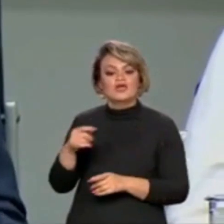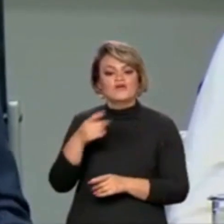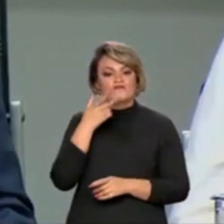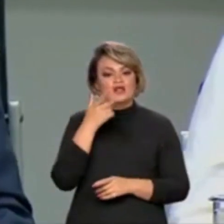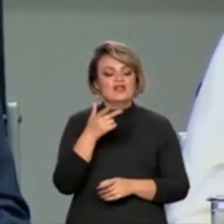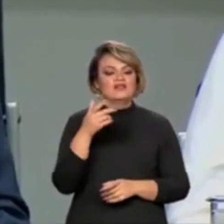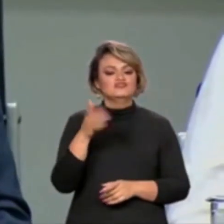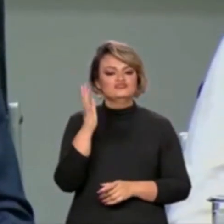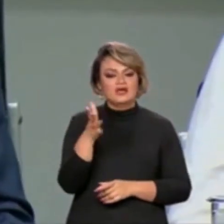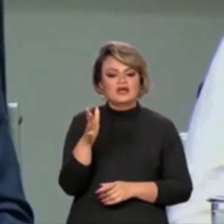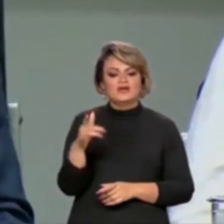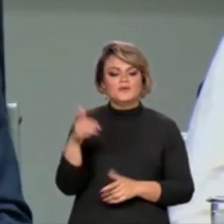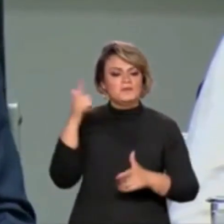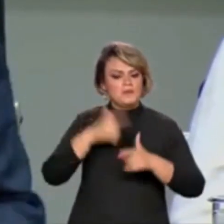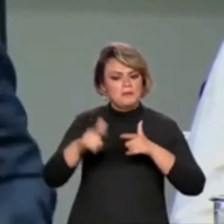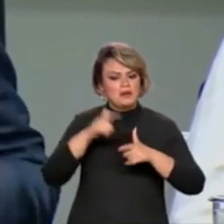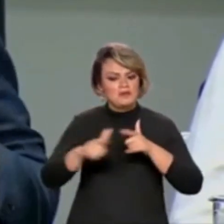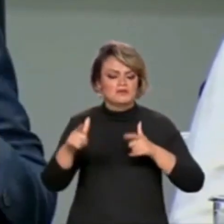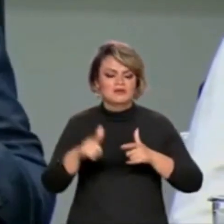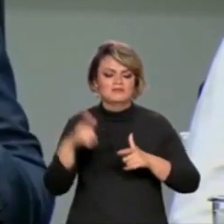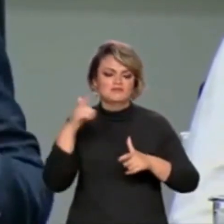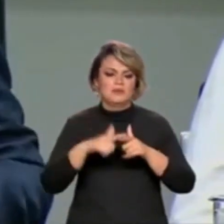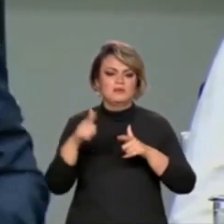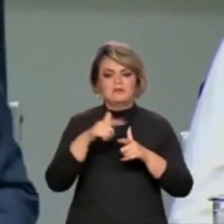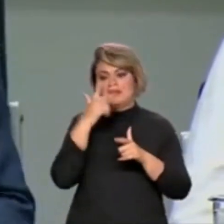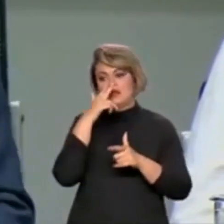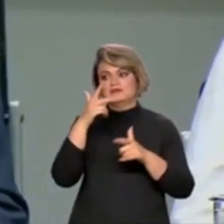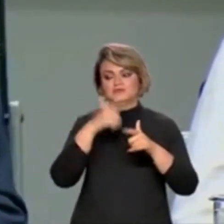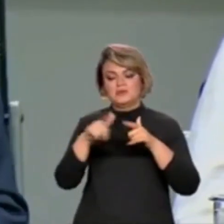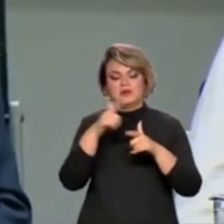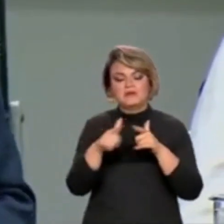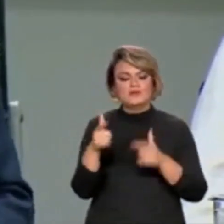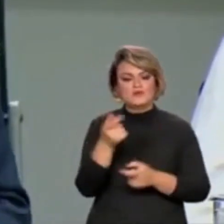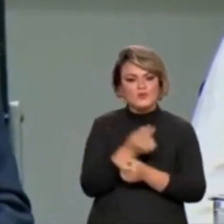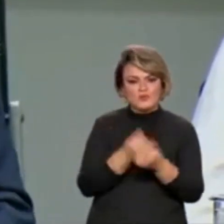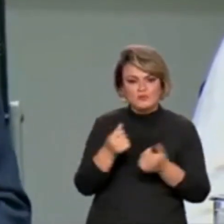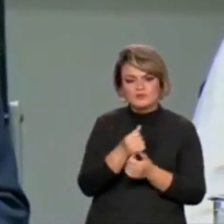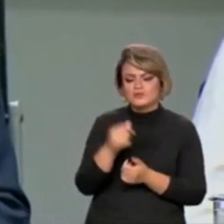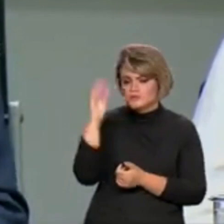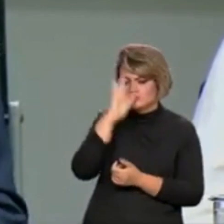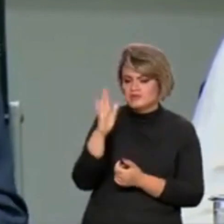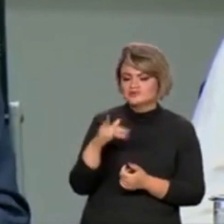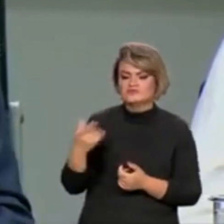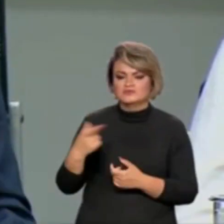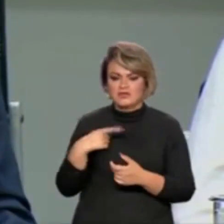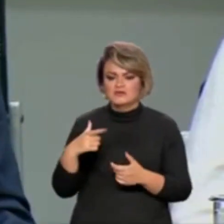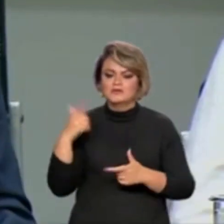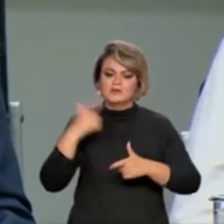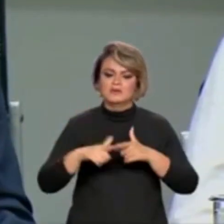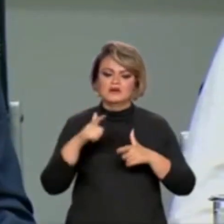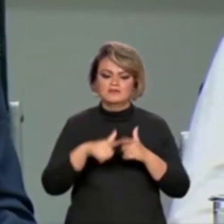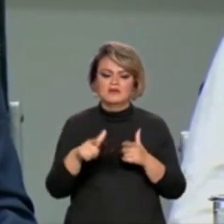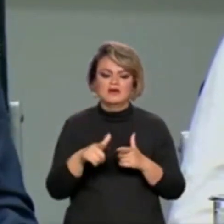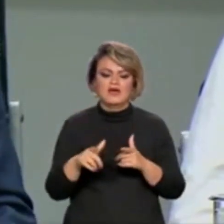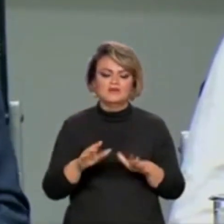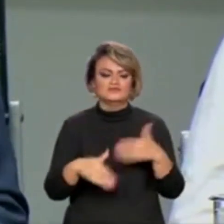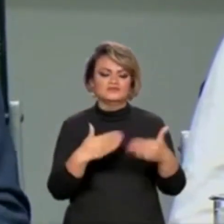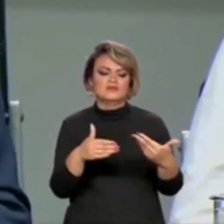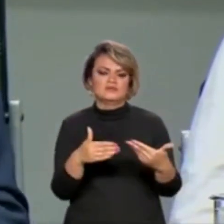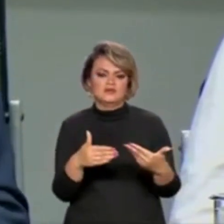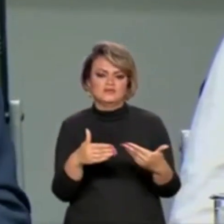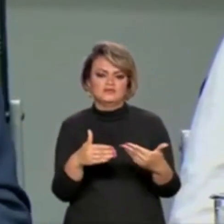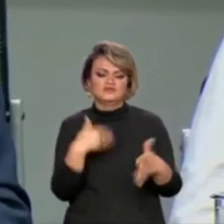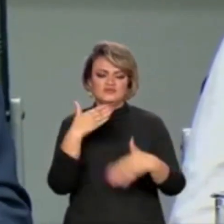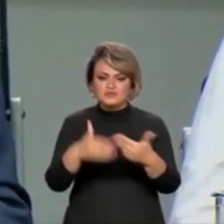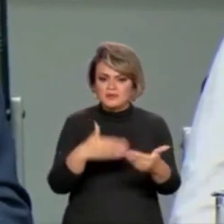considerava que a nossa crise, a chamada crise econômica que o Brasil vive, é um desdobramento de uma